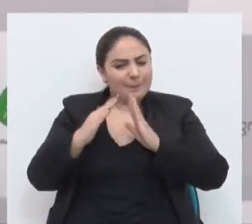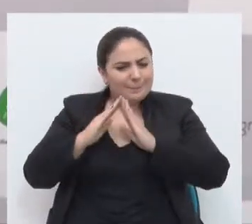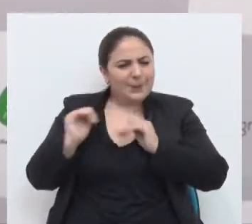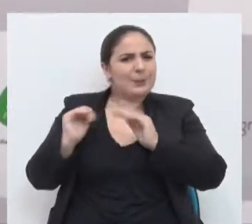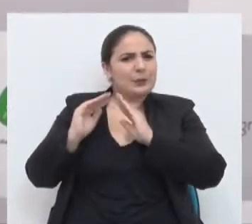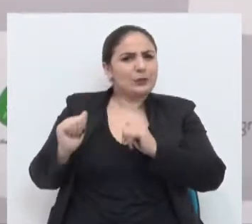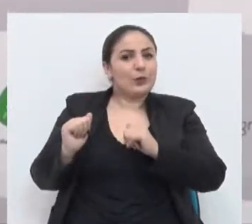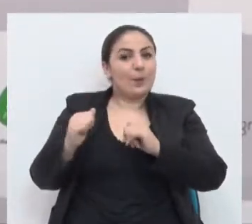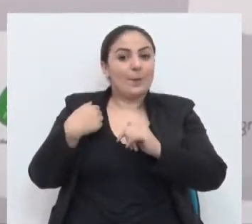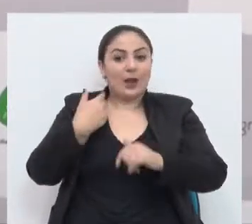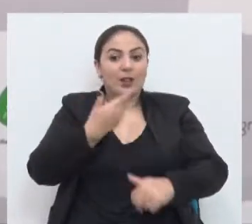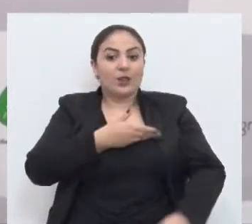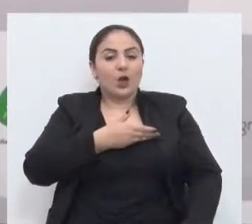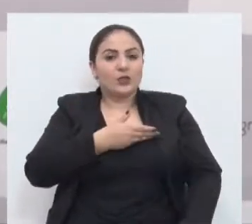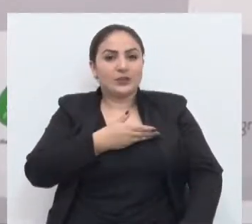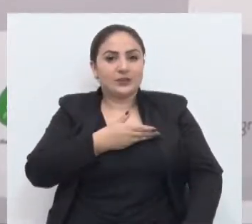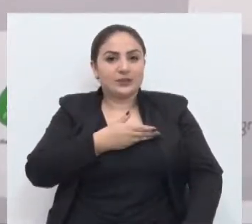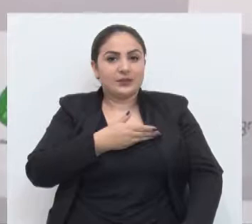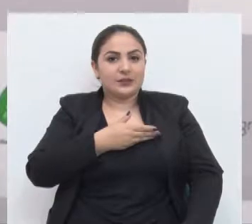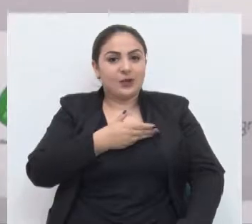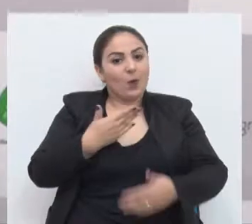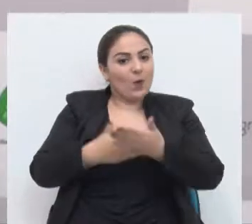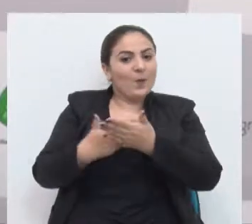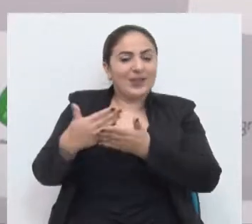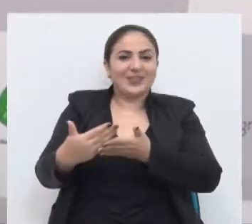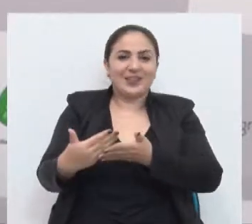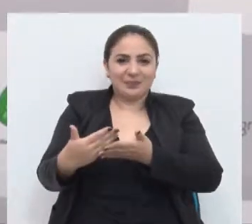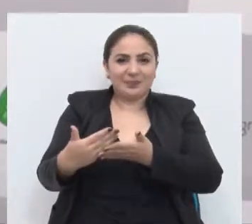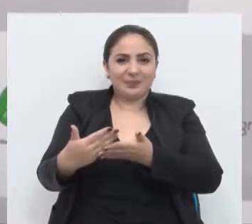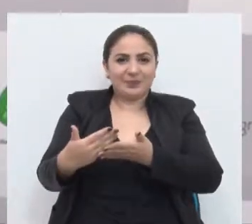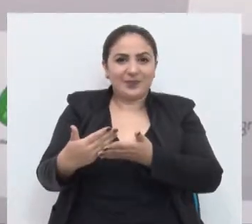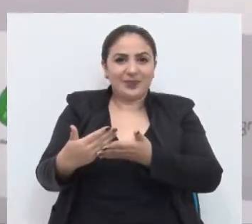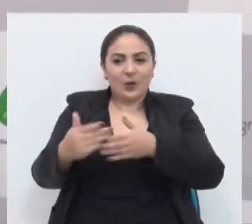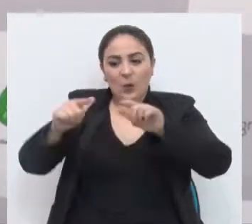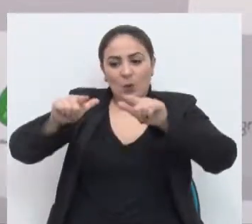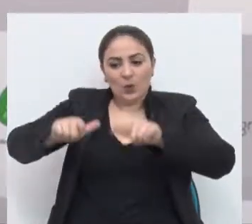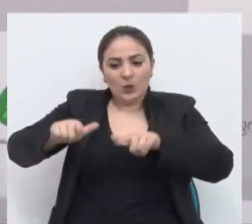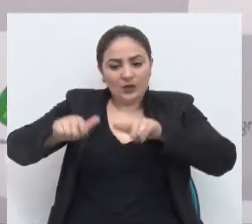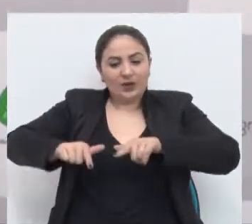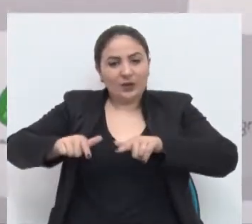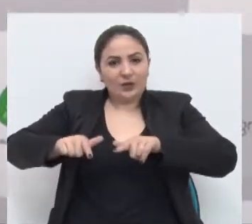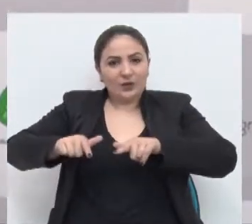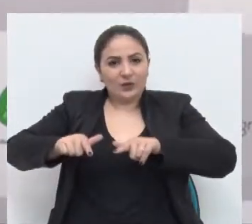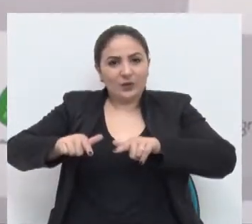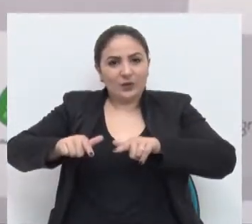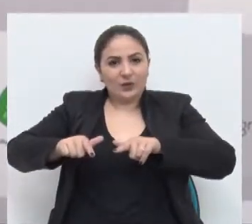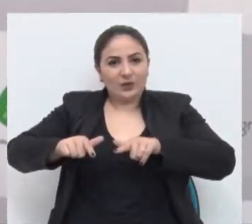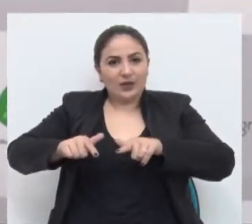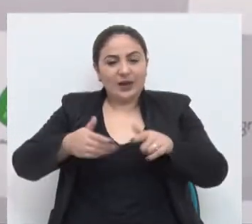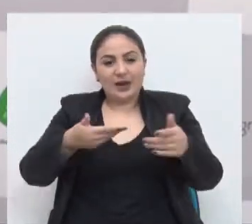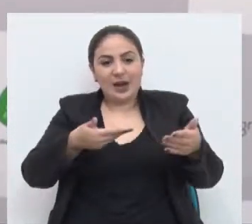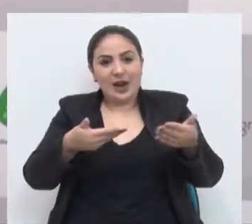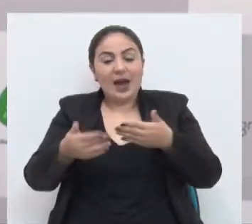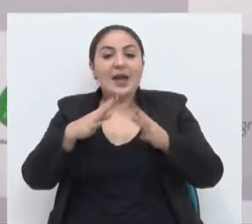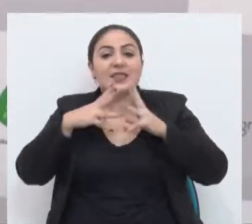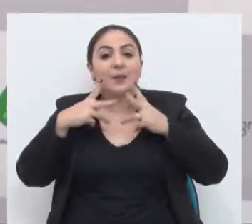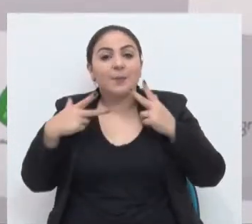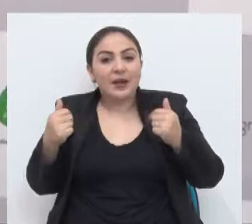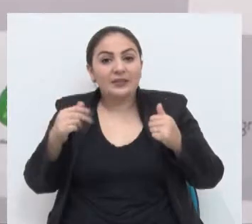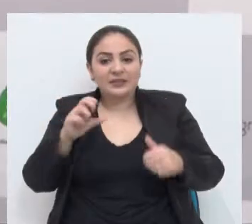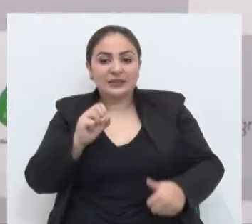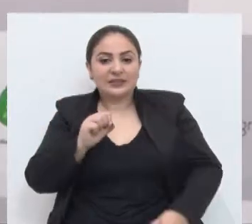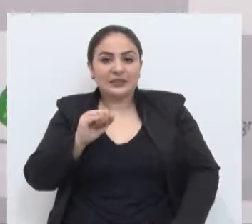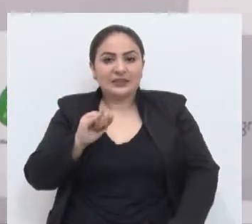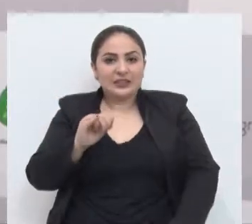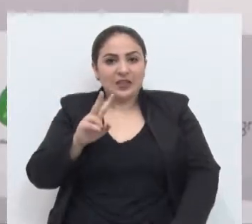biologia, para dar início à instalação do abrigo de animais